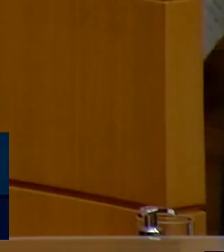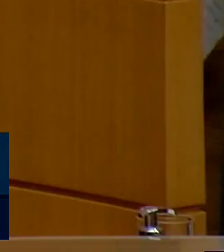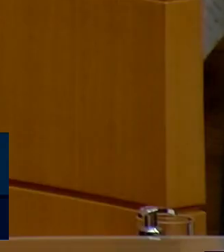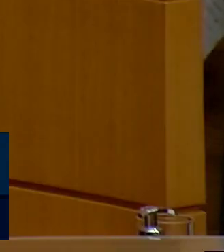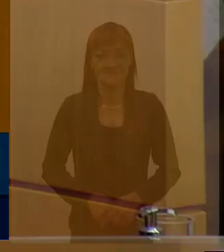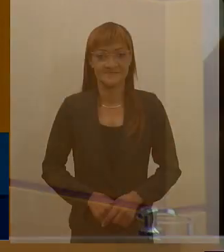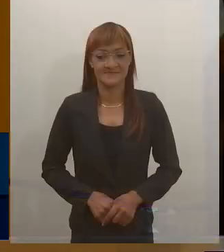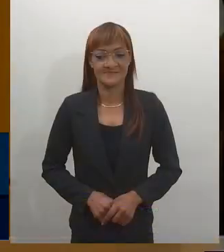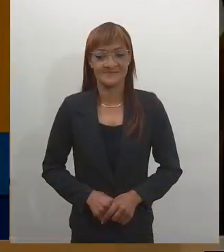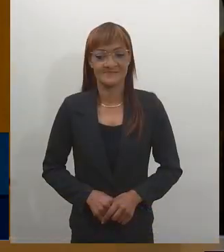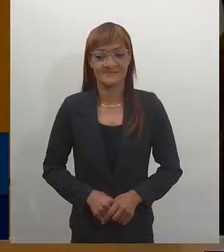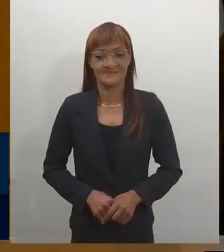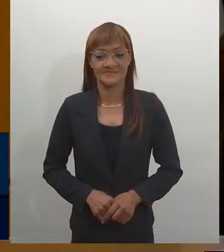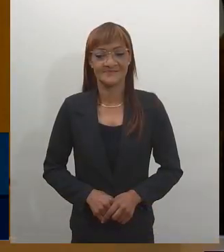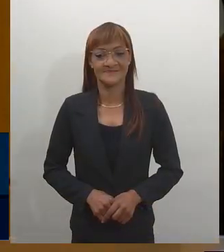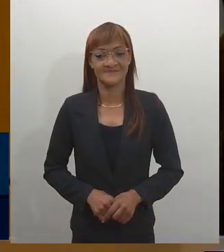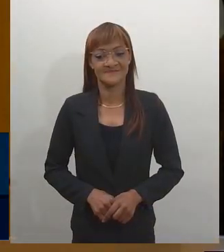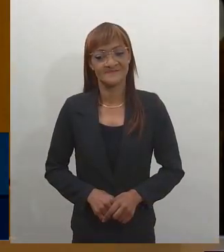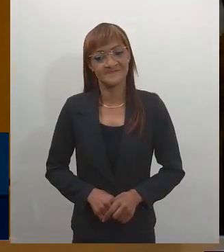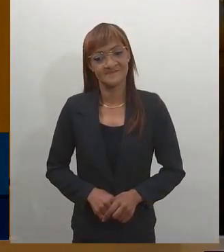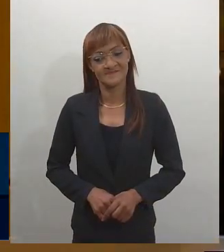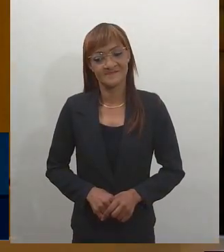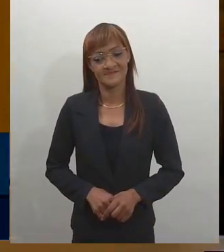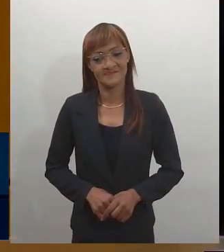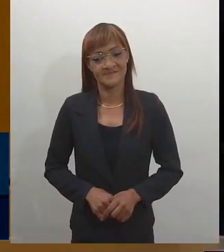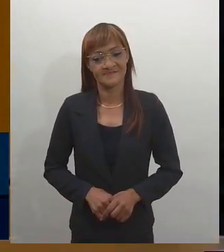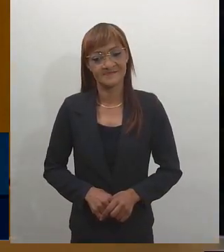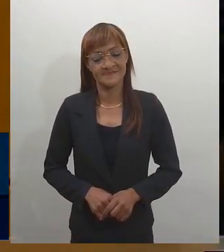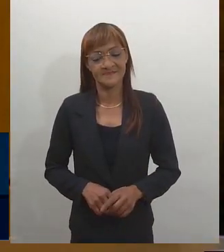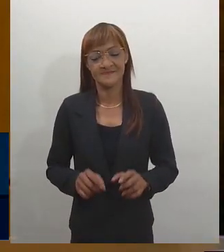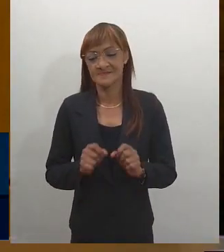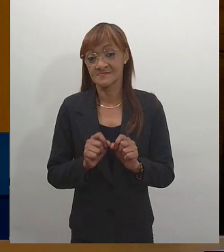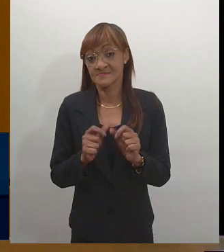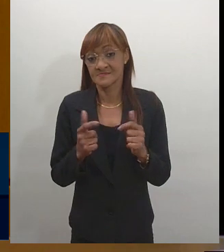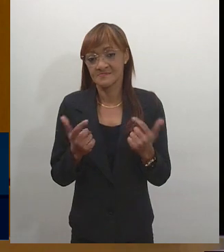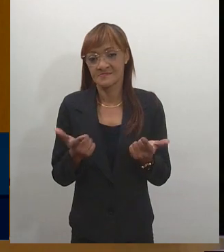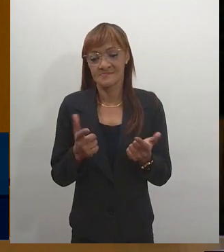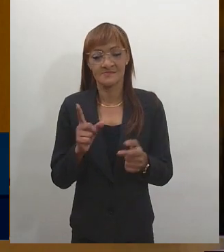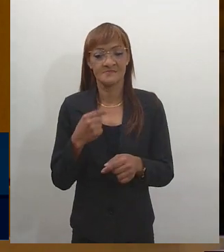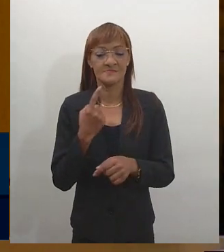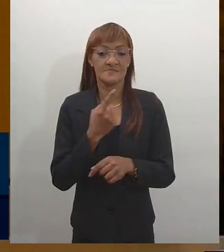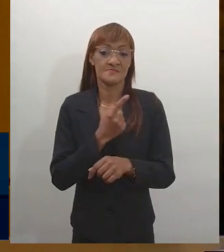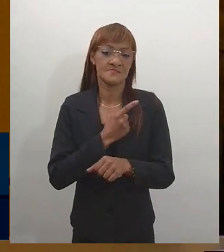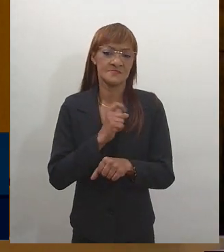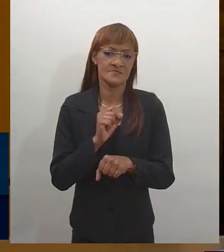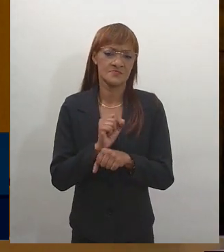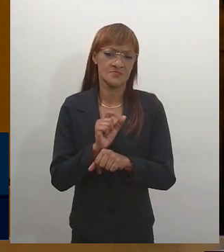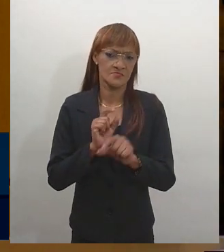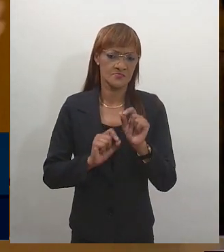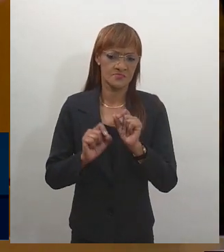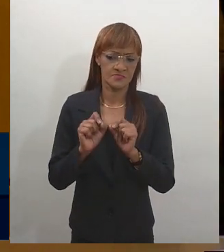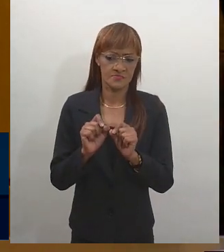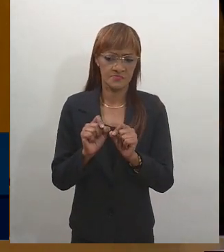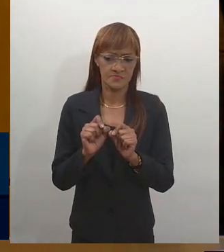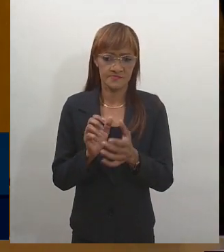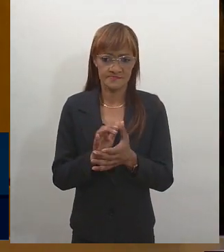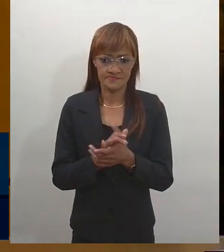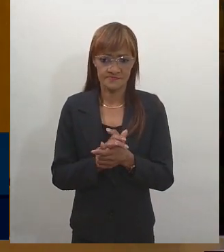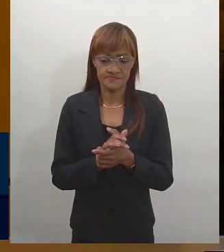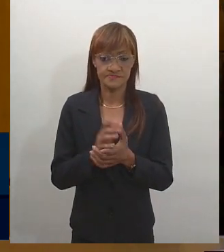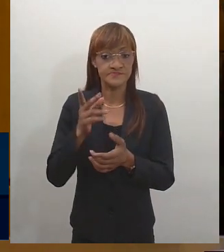Lógico que a gente espera que agora o governo, deputado Ibrahim, consiga, depois de